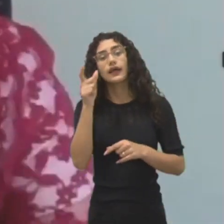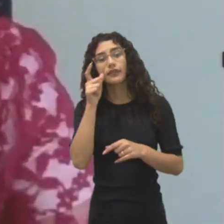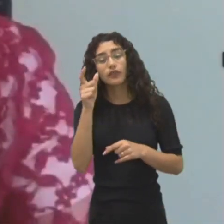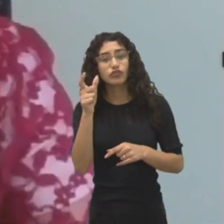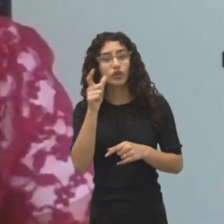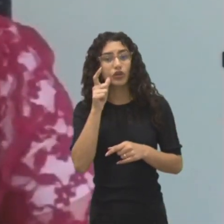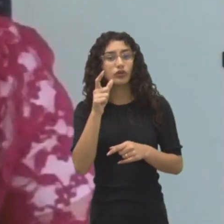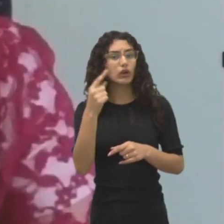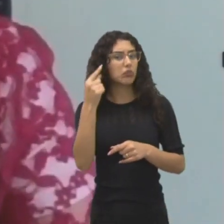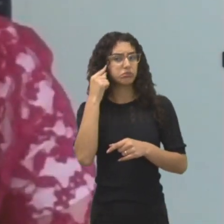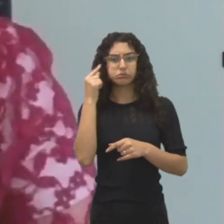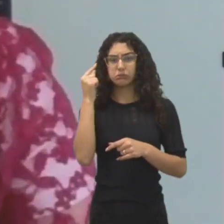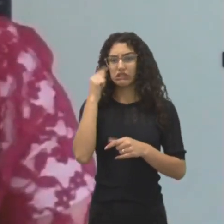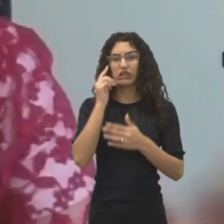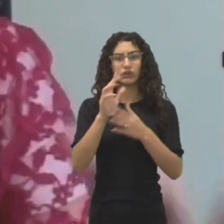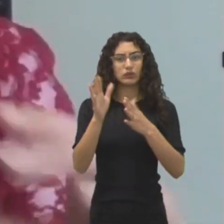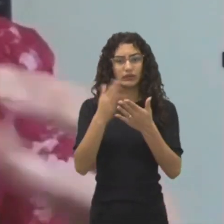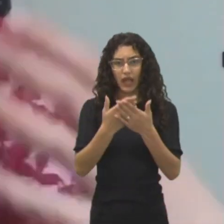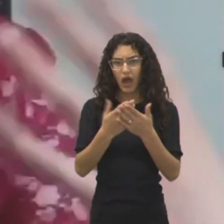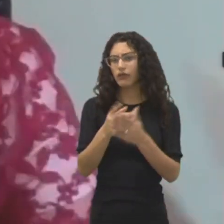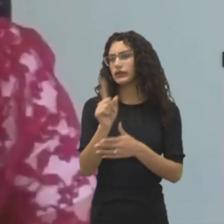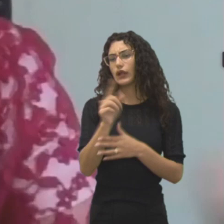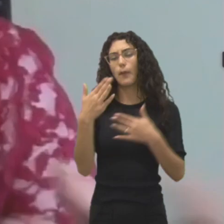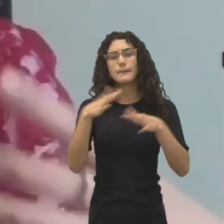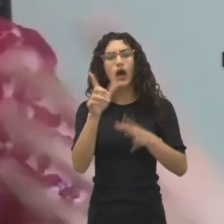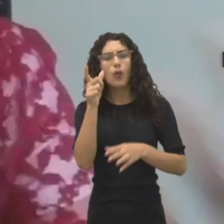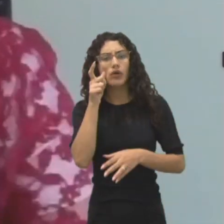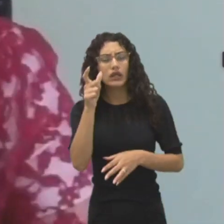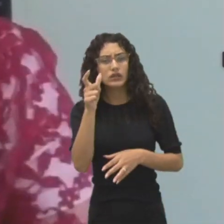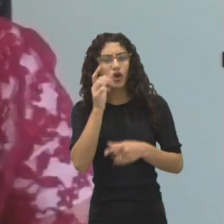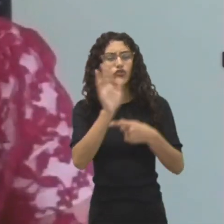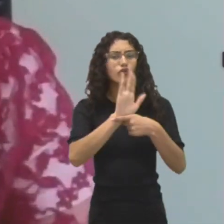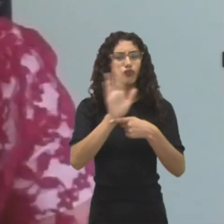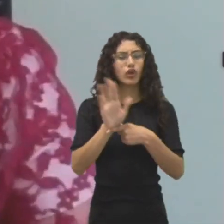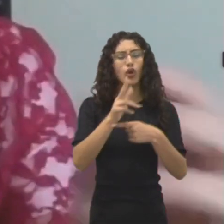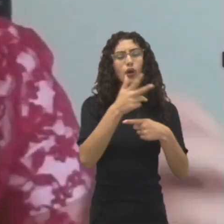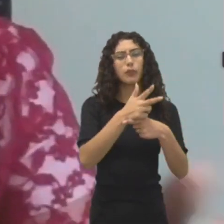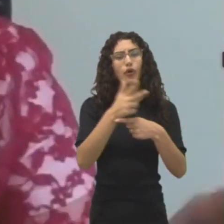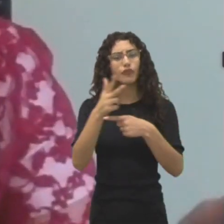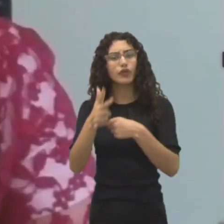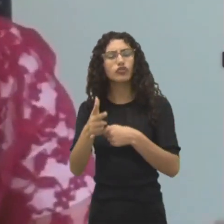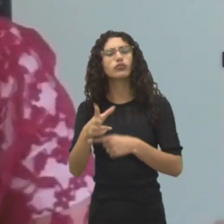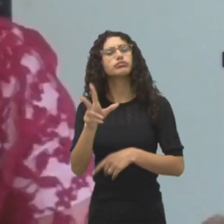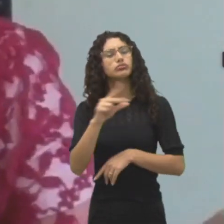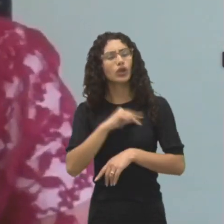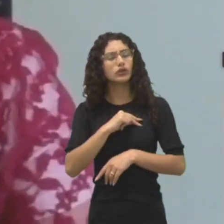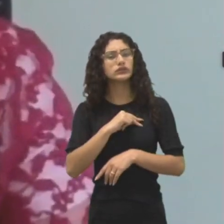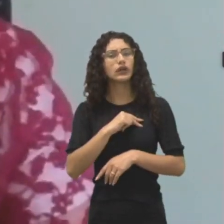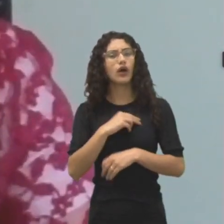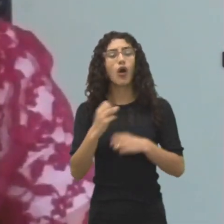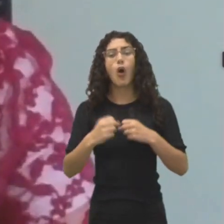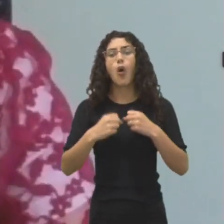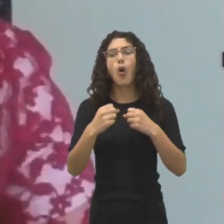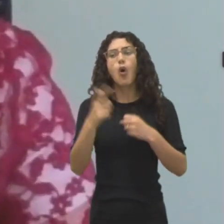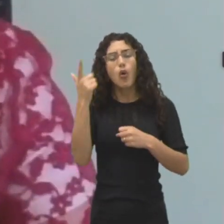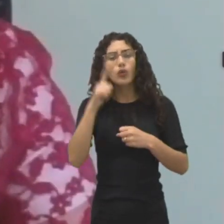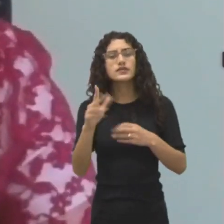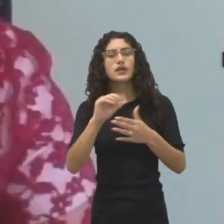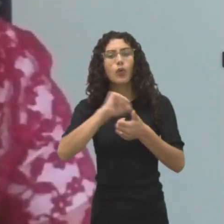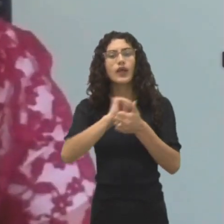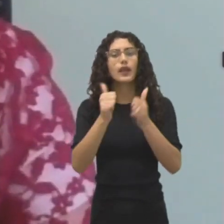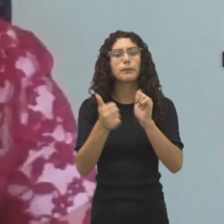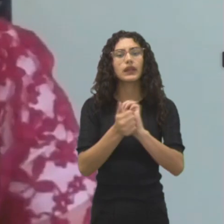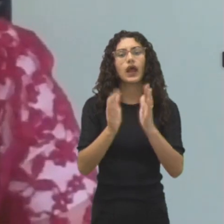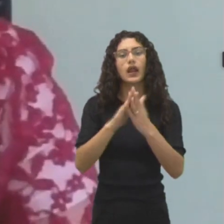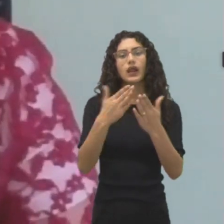está pensando numa aula, mas quando assiste um filme, um vídeo X, ele fala, nossa, isso aqui vai ser interessante para os meus